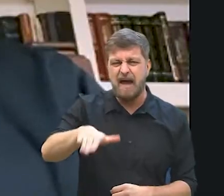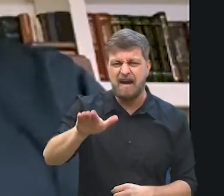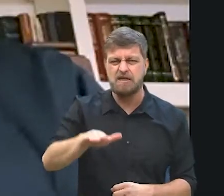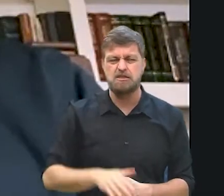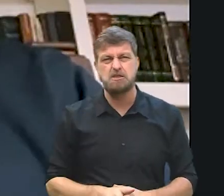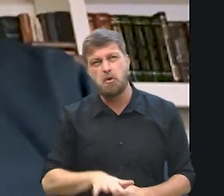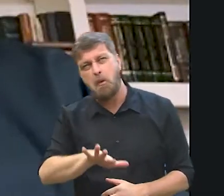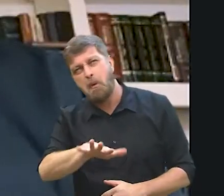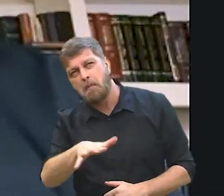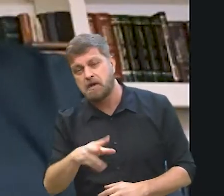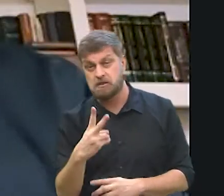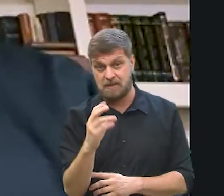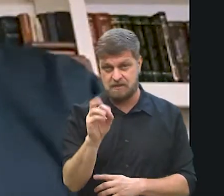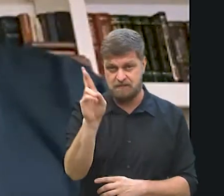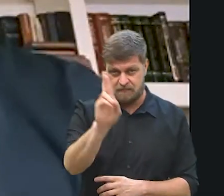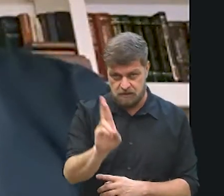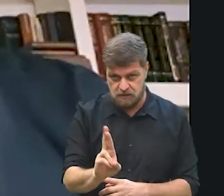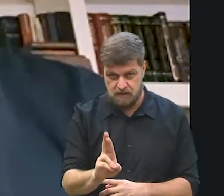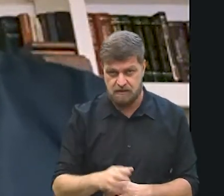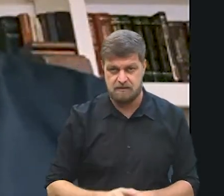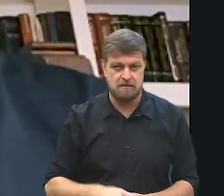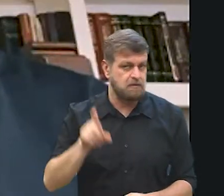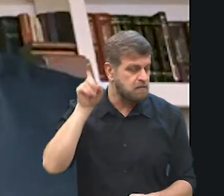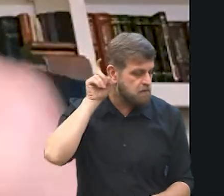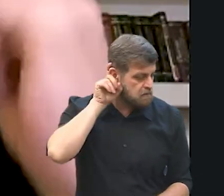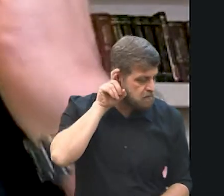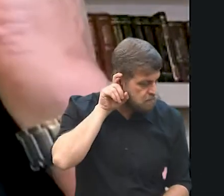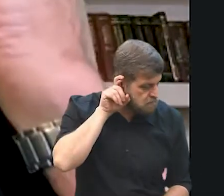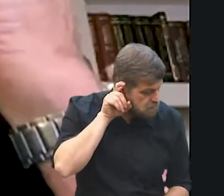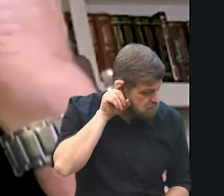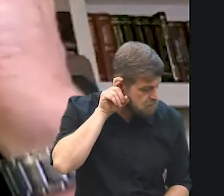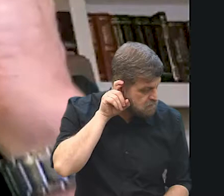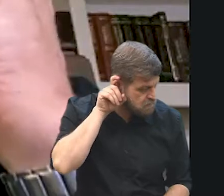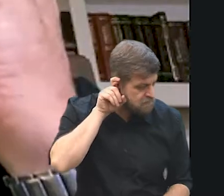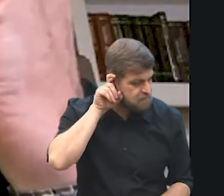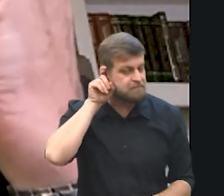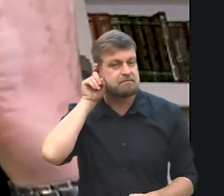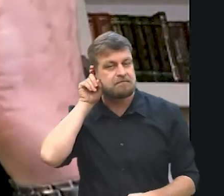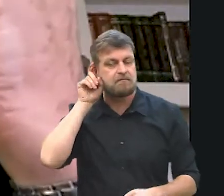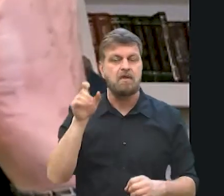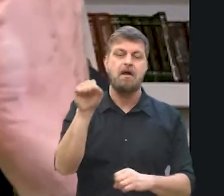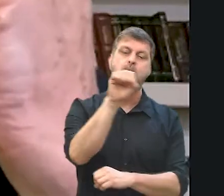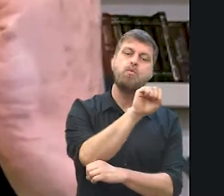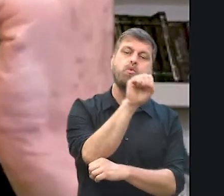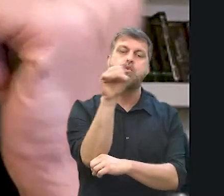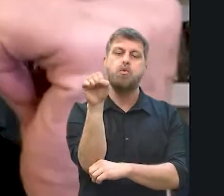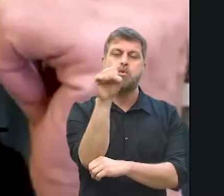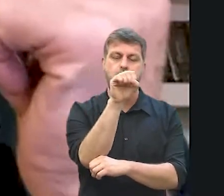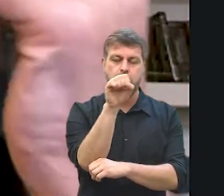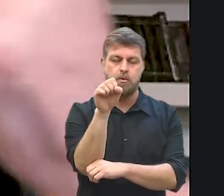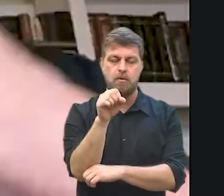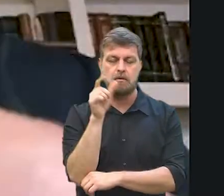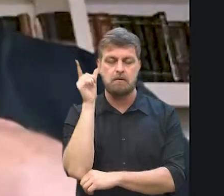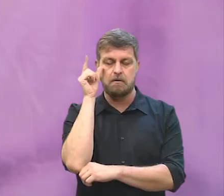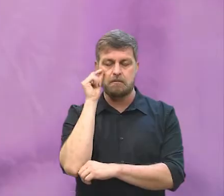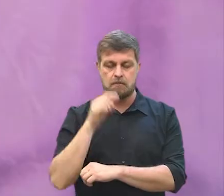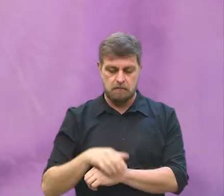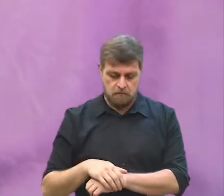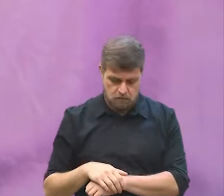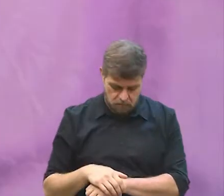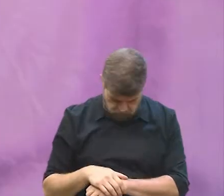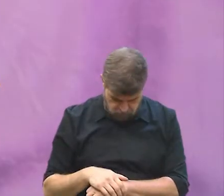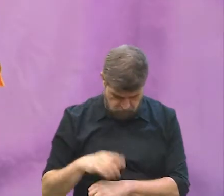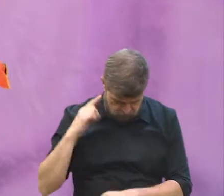compra, custa aí R$20, coloca no ouvido como se fosse um auricular. Quando você cochila, cai a cabeça para frente